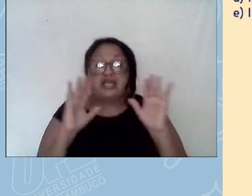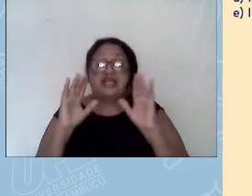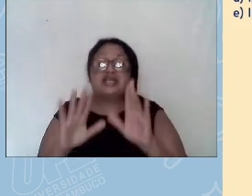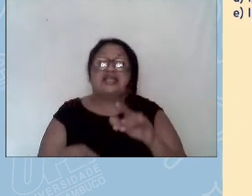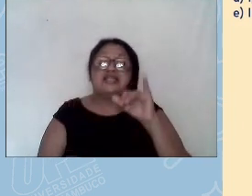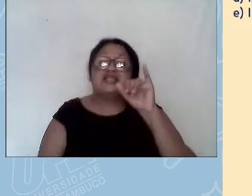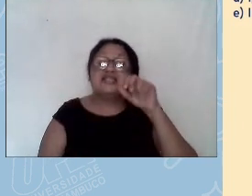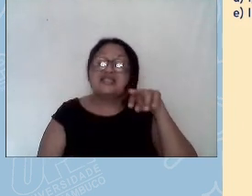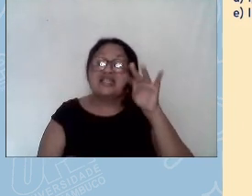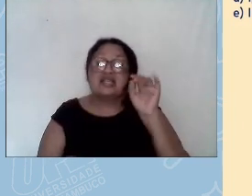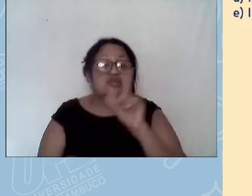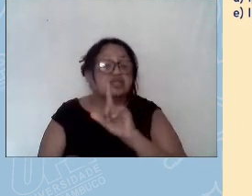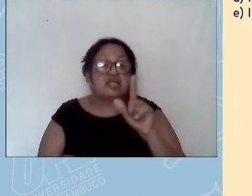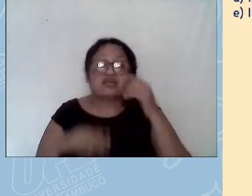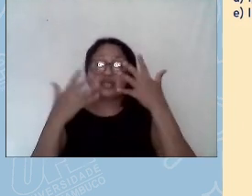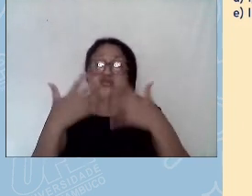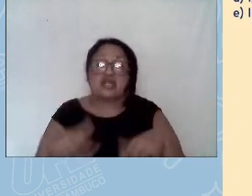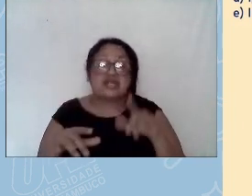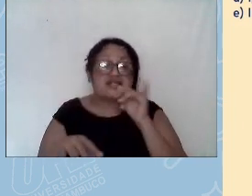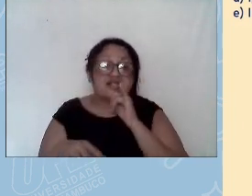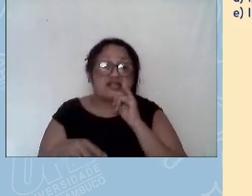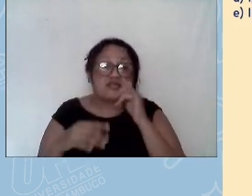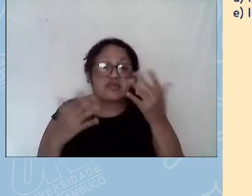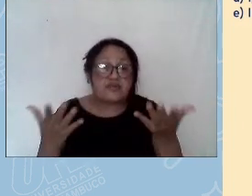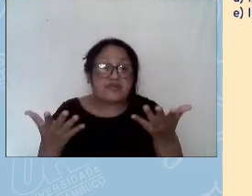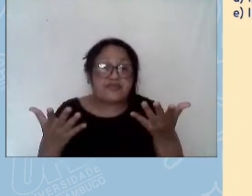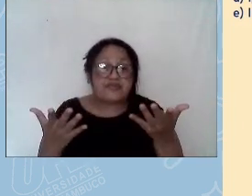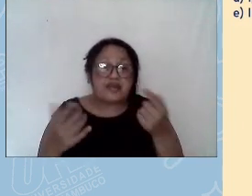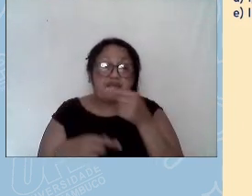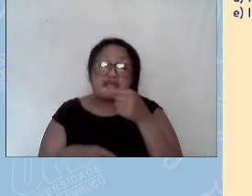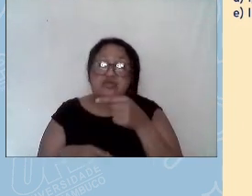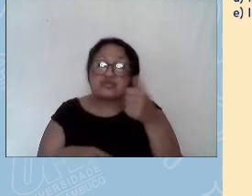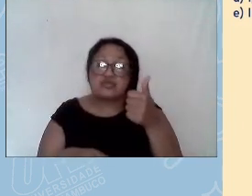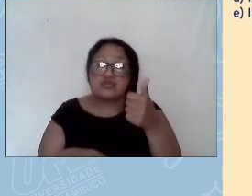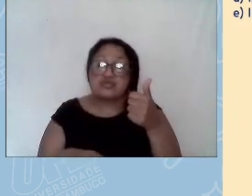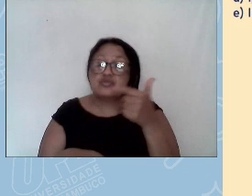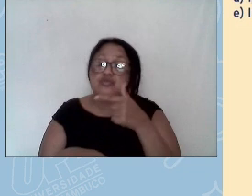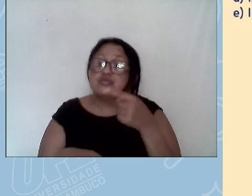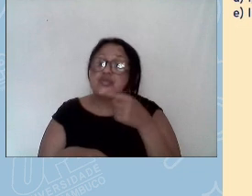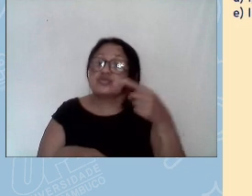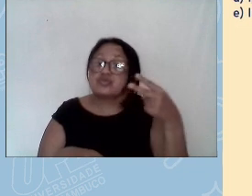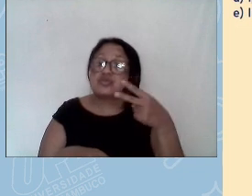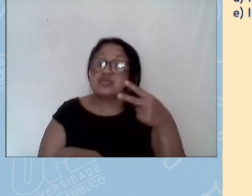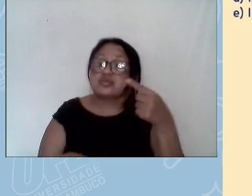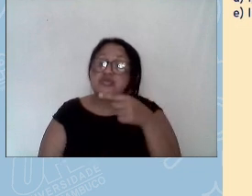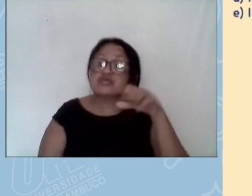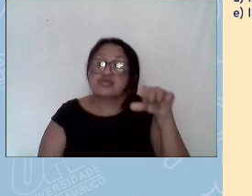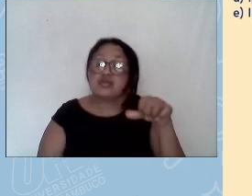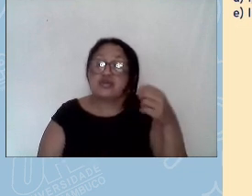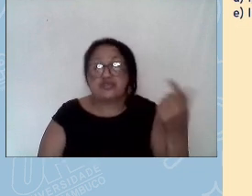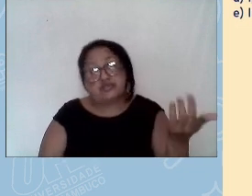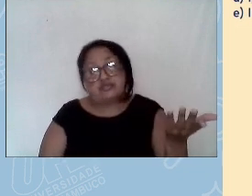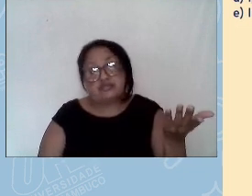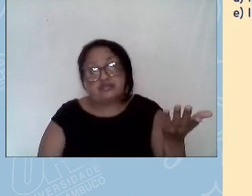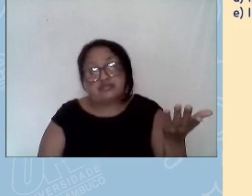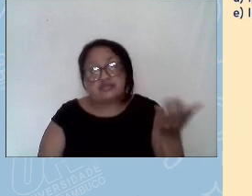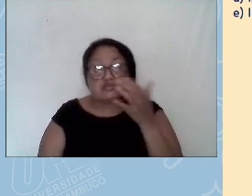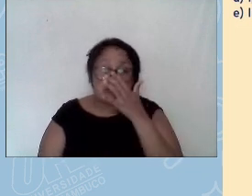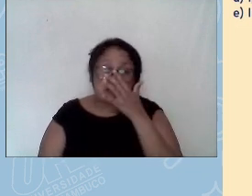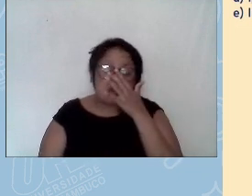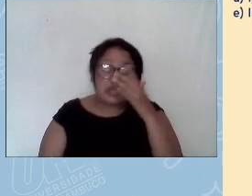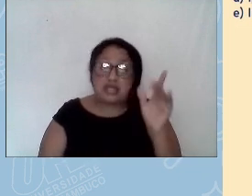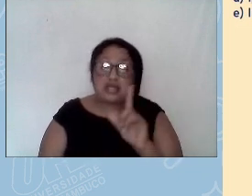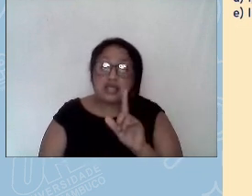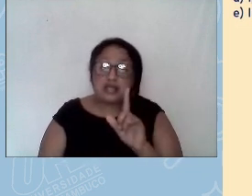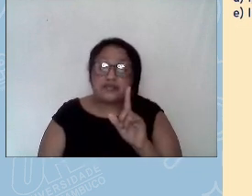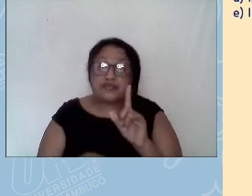naturais a título de exemplo também menos 1 menos 2 menos 9 tá então